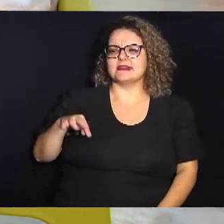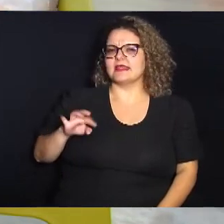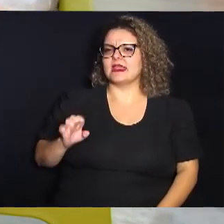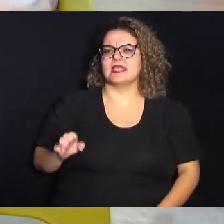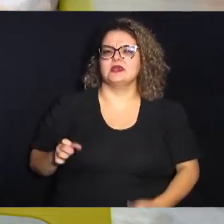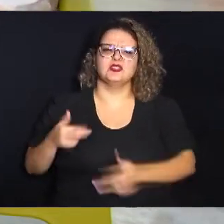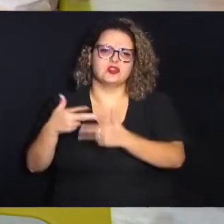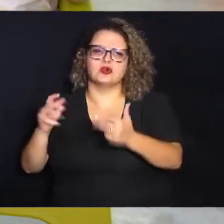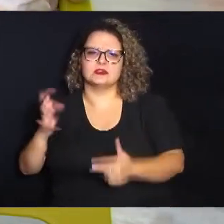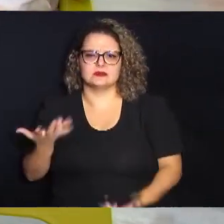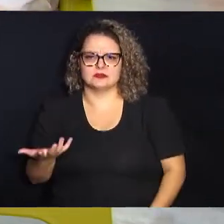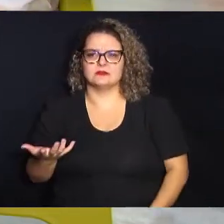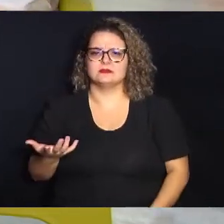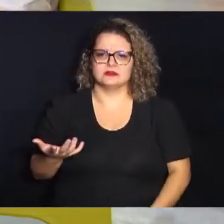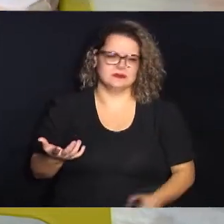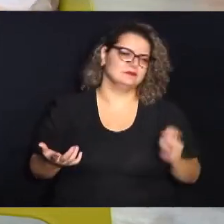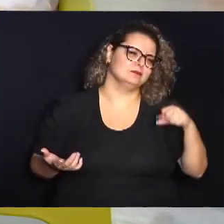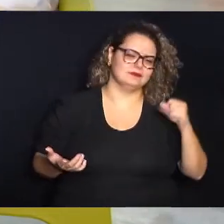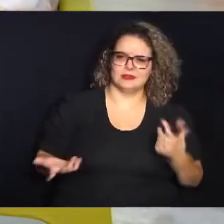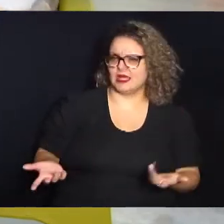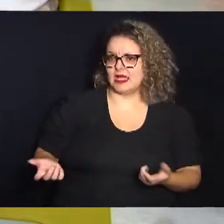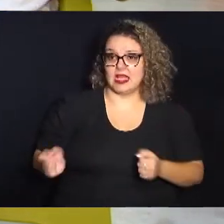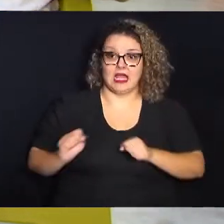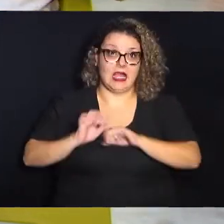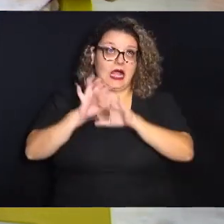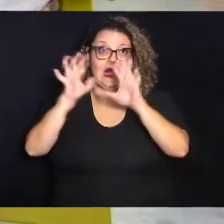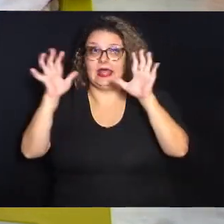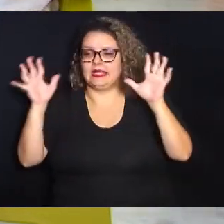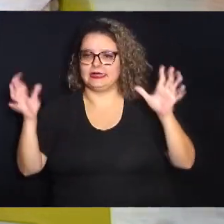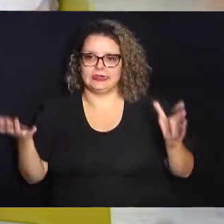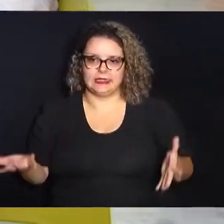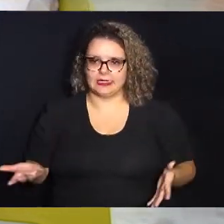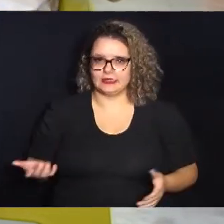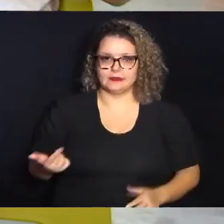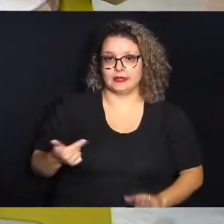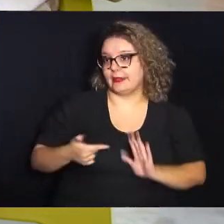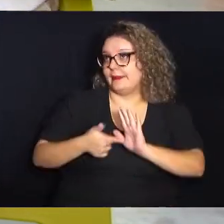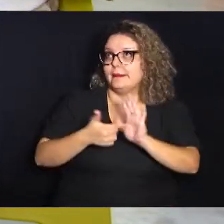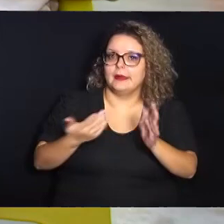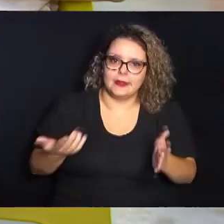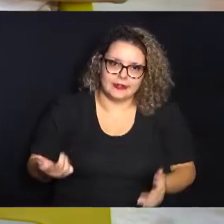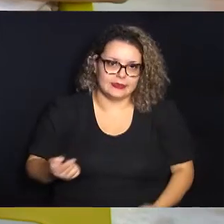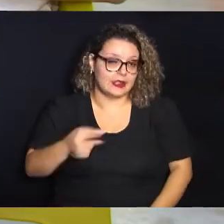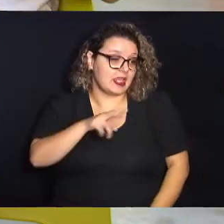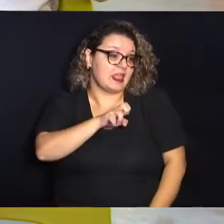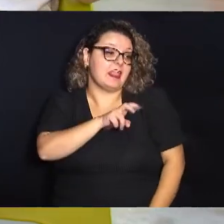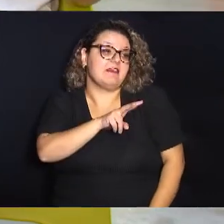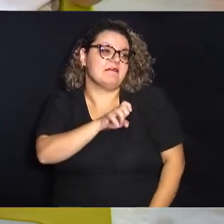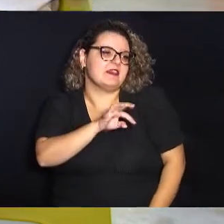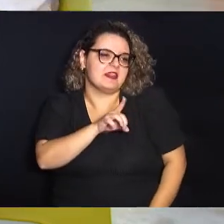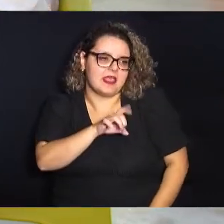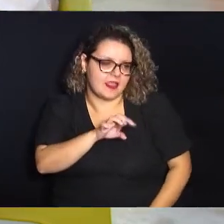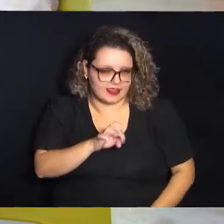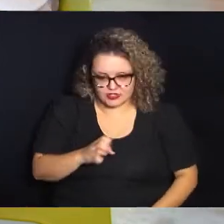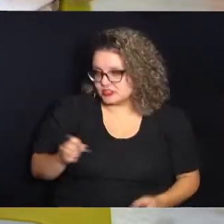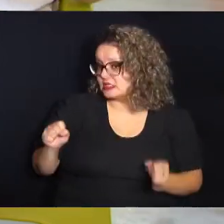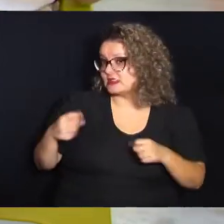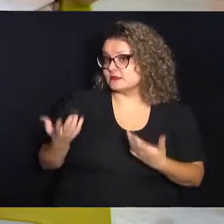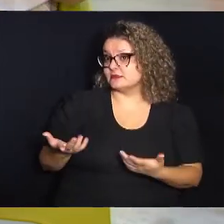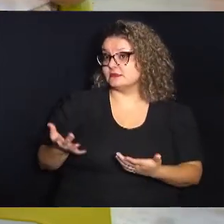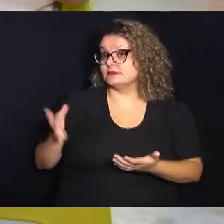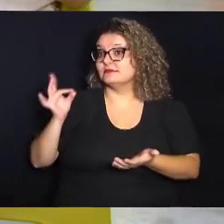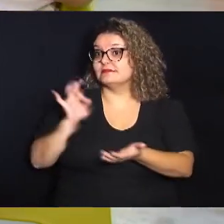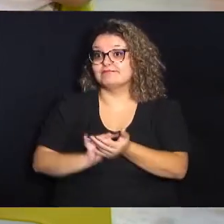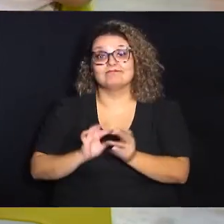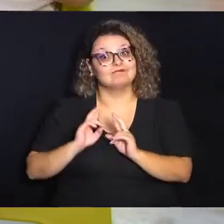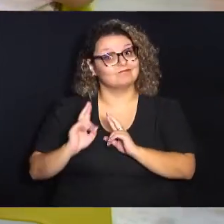tal coisa aconteceu, com o sentido de, é explícito, né? Tá na cara que isso aconteceu. Evidente. É evidente. Mas, na verdade,